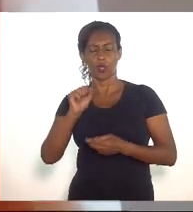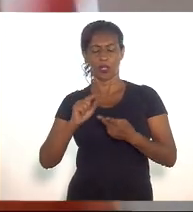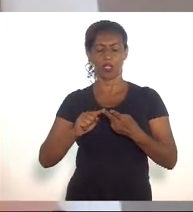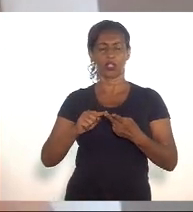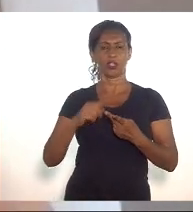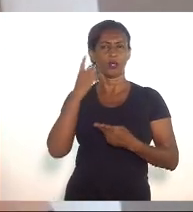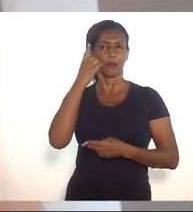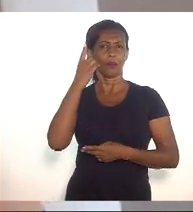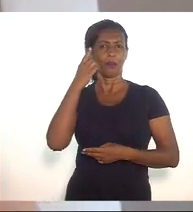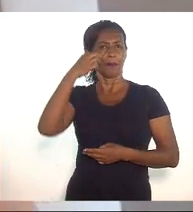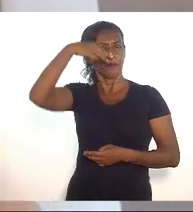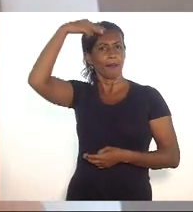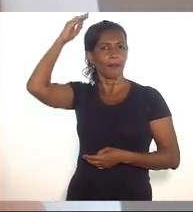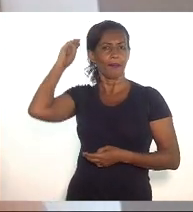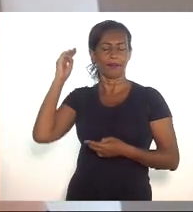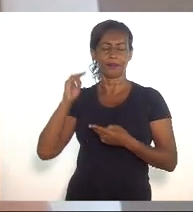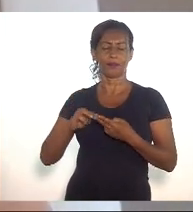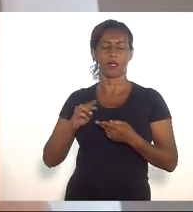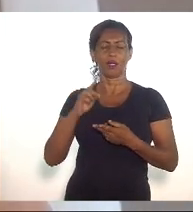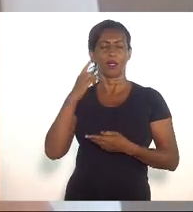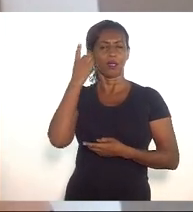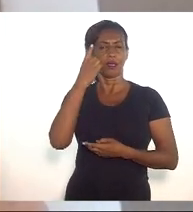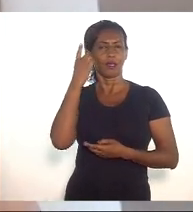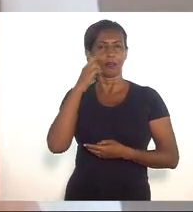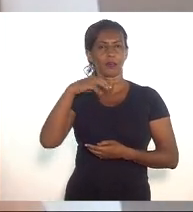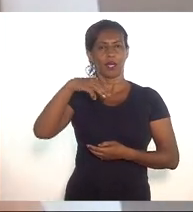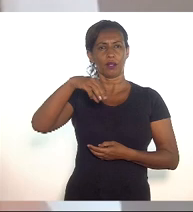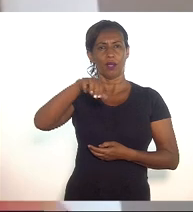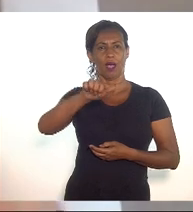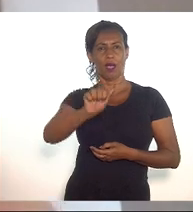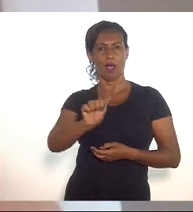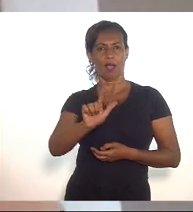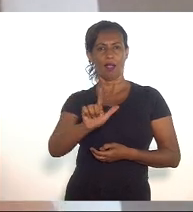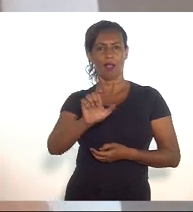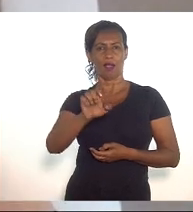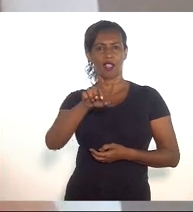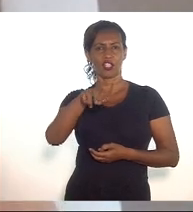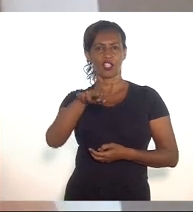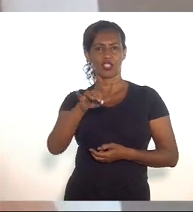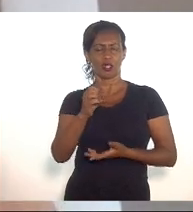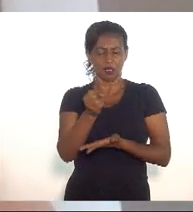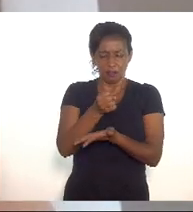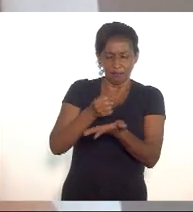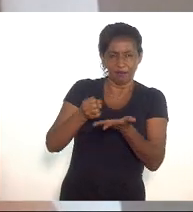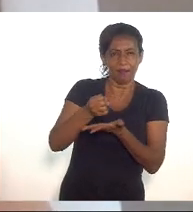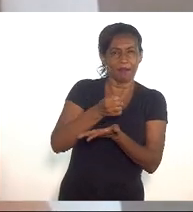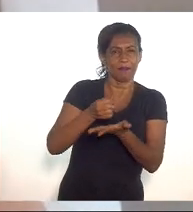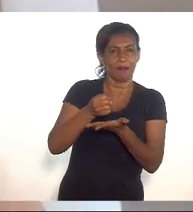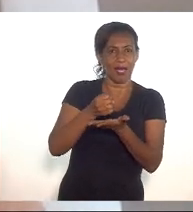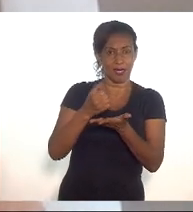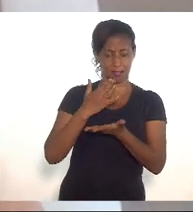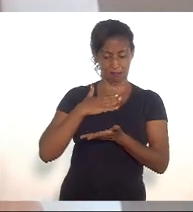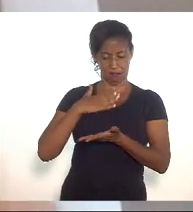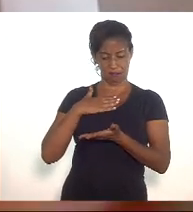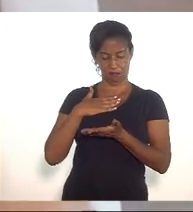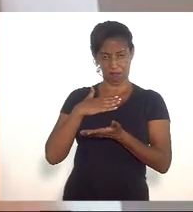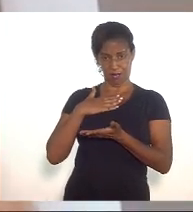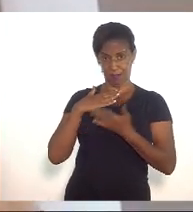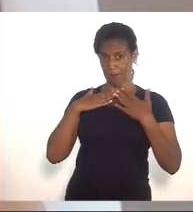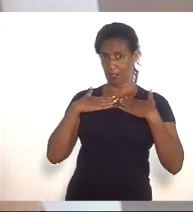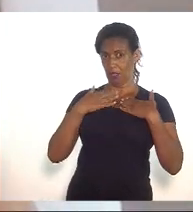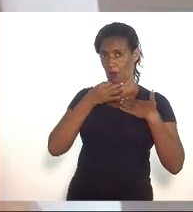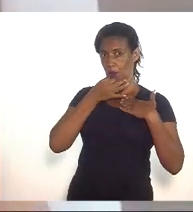Pacheco, com o deputado Alexandre Freitas, que é a base disso tudo, que na minha visão, e isso